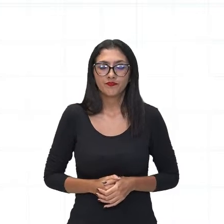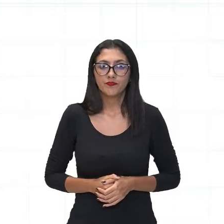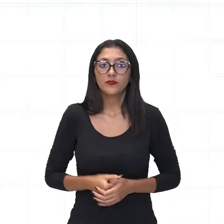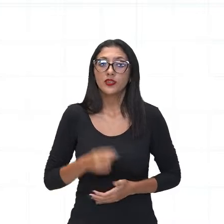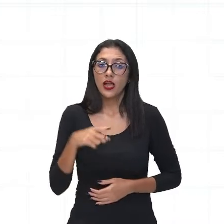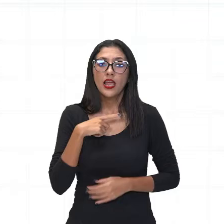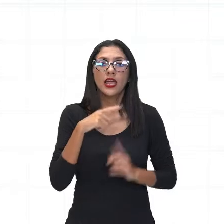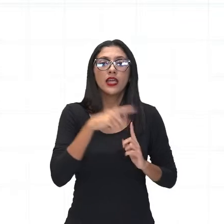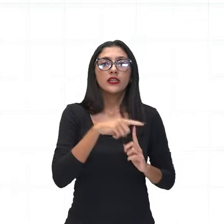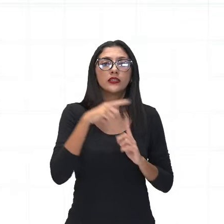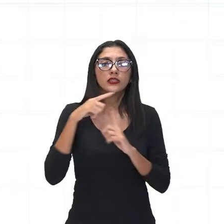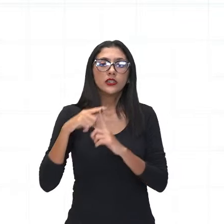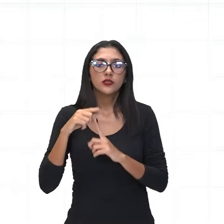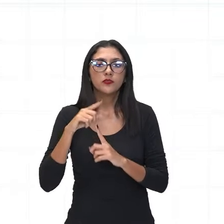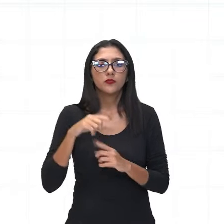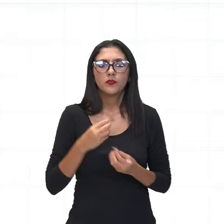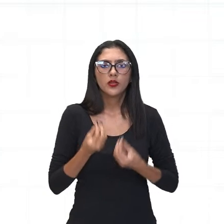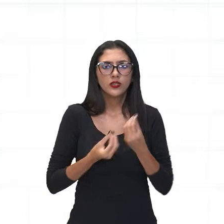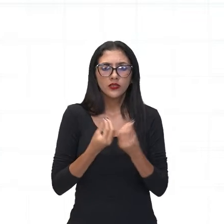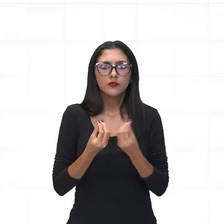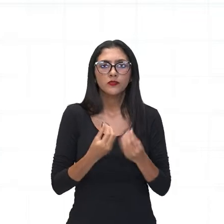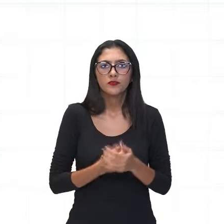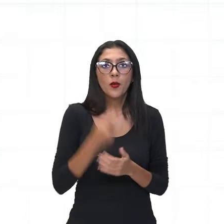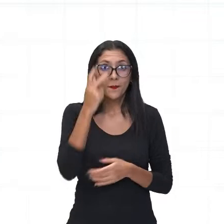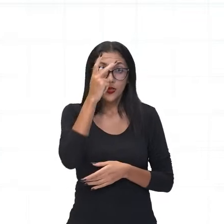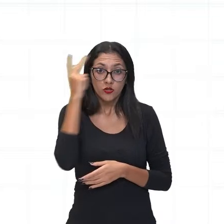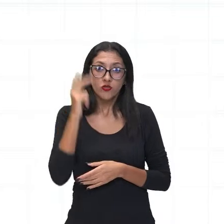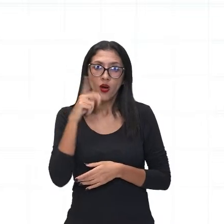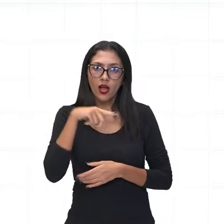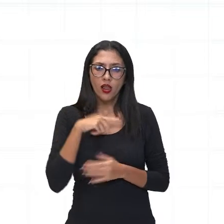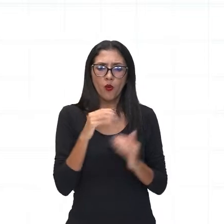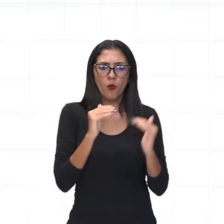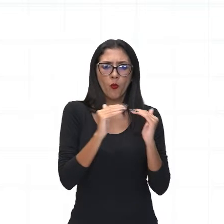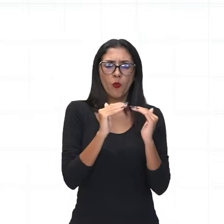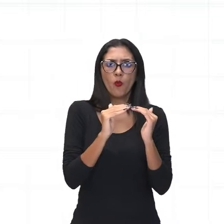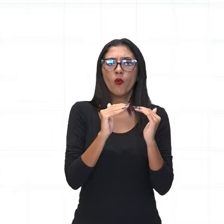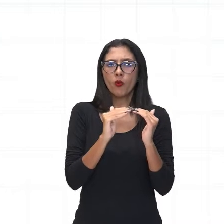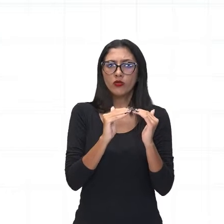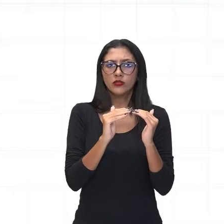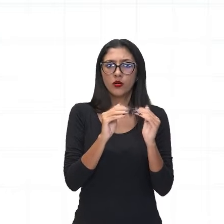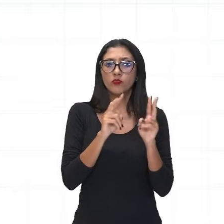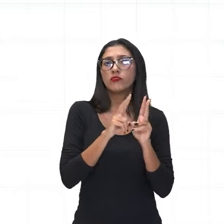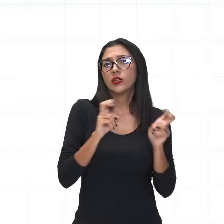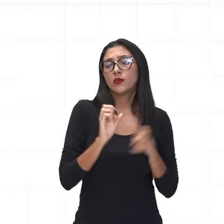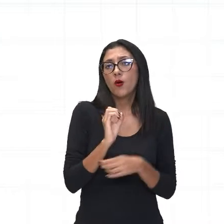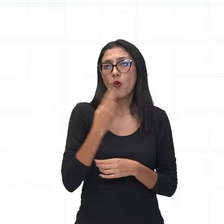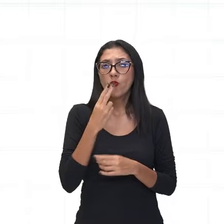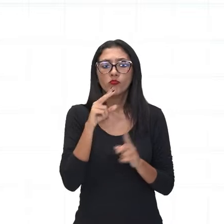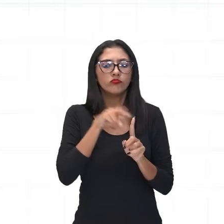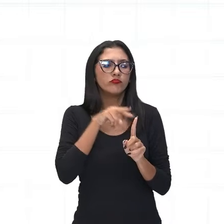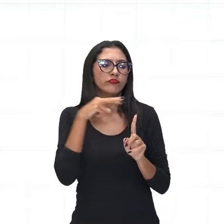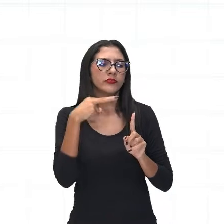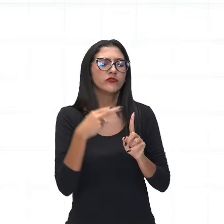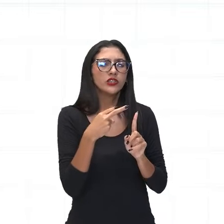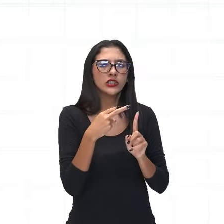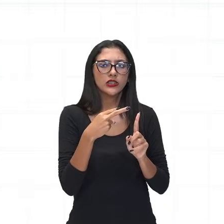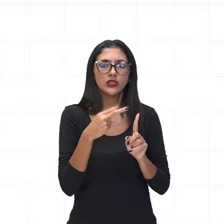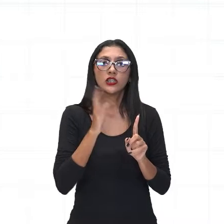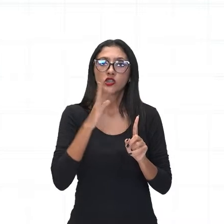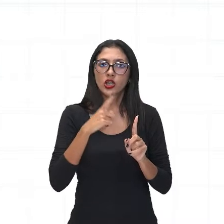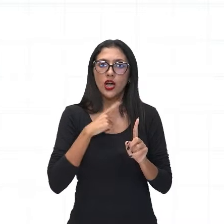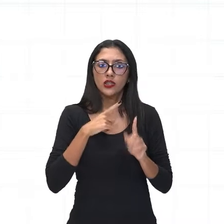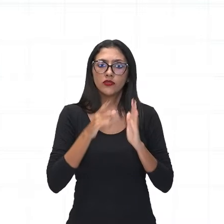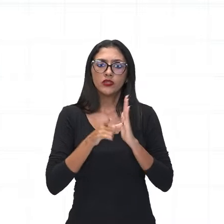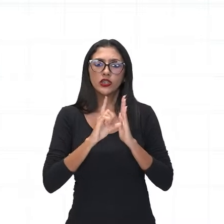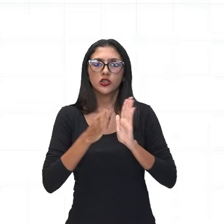de sustentação ocorre quando alguém concorda com uma temática ou ponto de vista proposto por outra pessoa. De repente, um